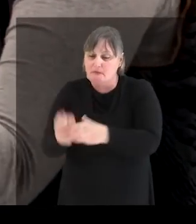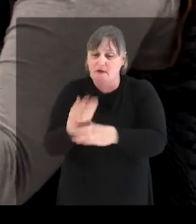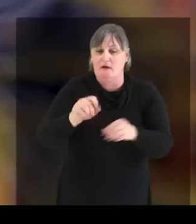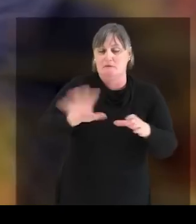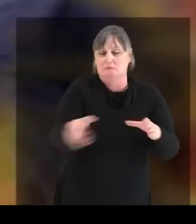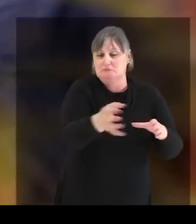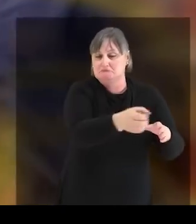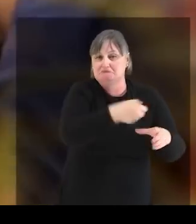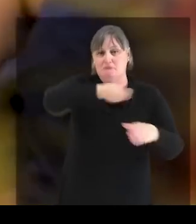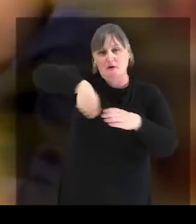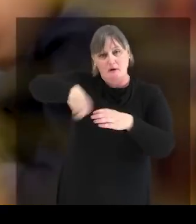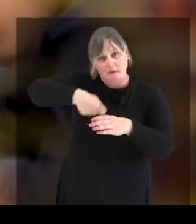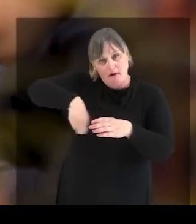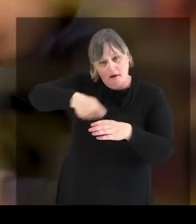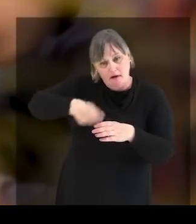merenda.